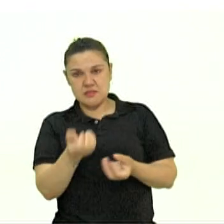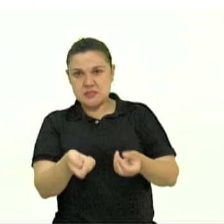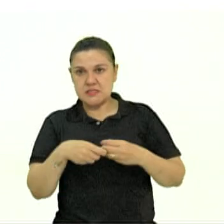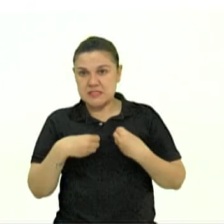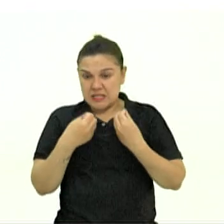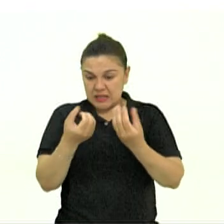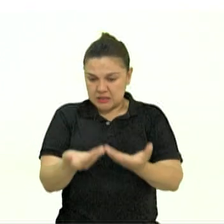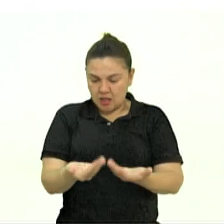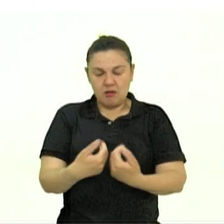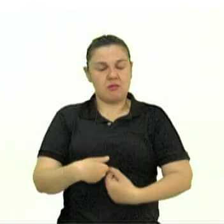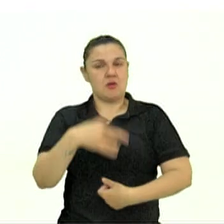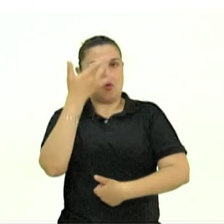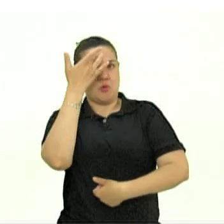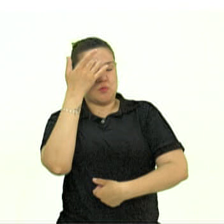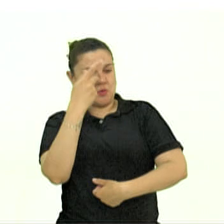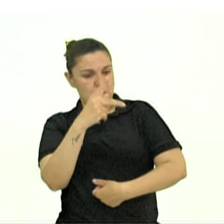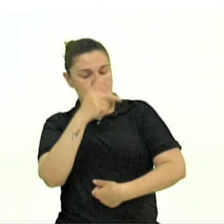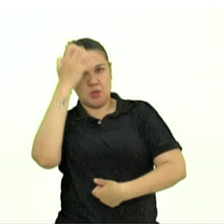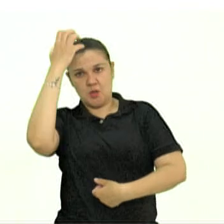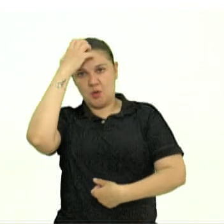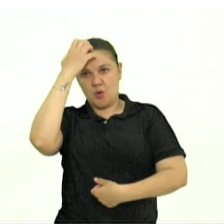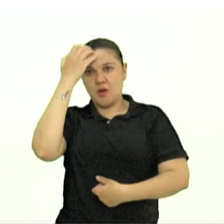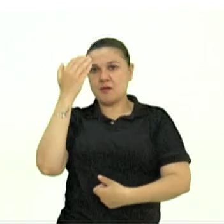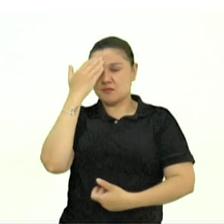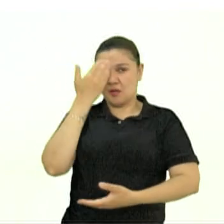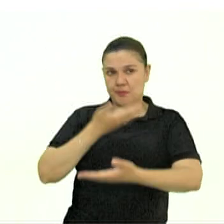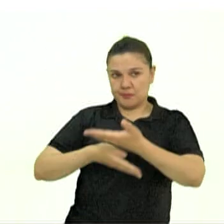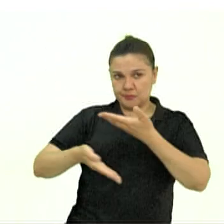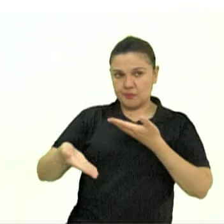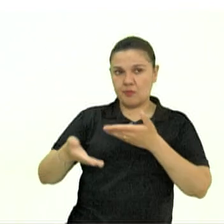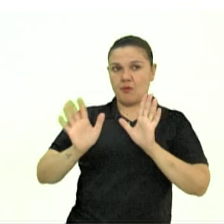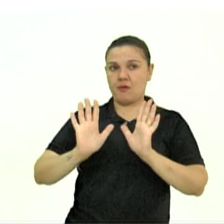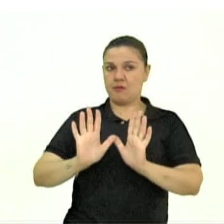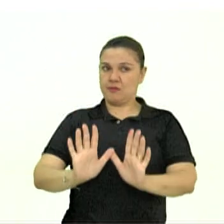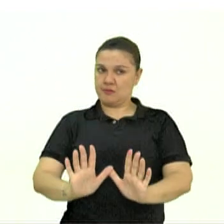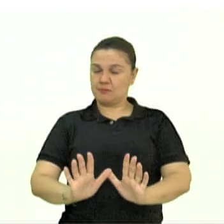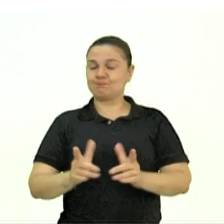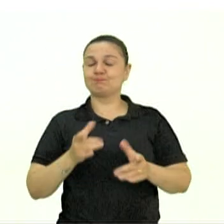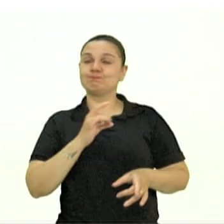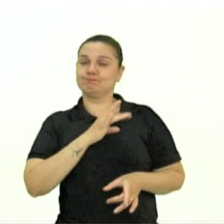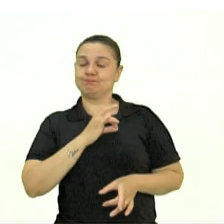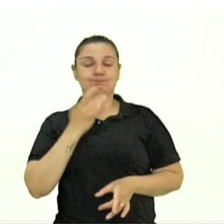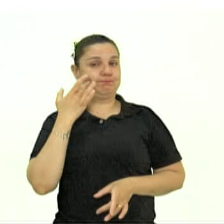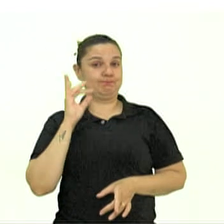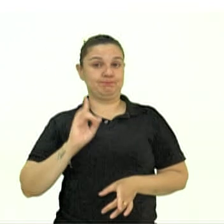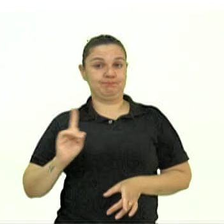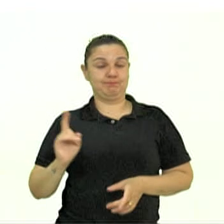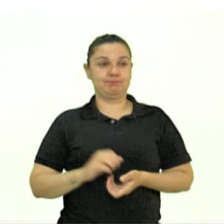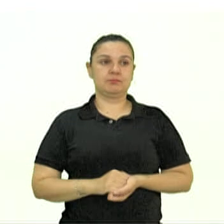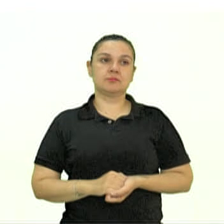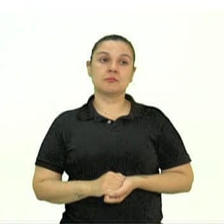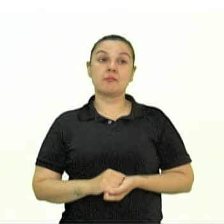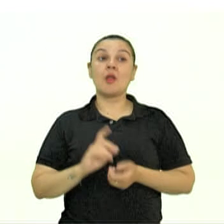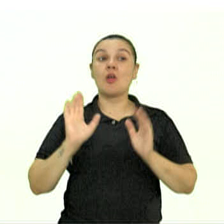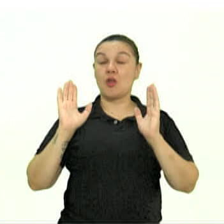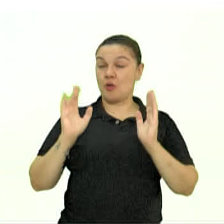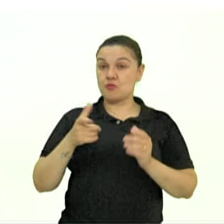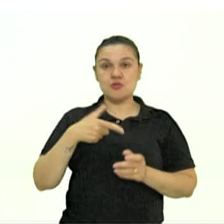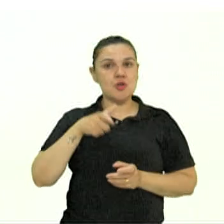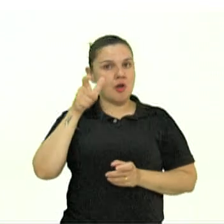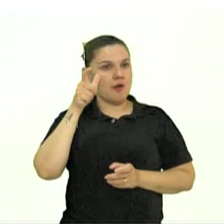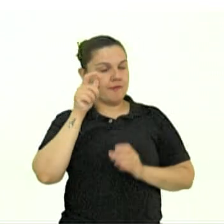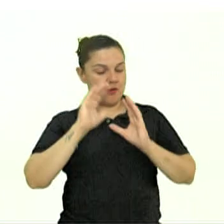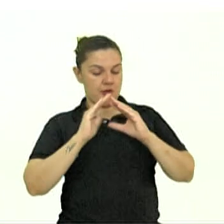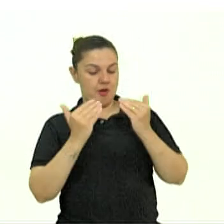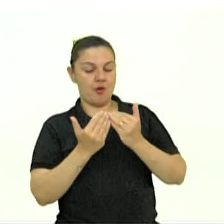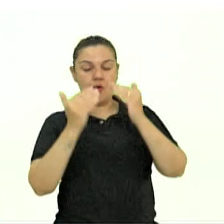não sei se o teu rei sabe o que troca, porém, tenho receio que não saiba. Eu já vi a